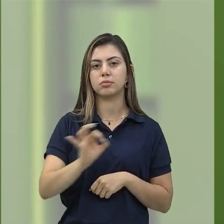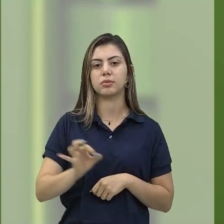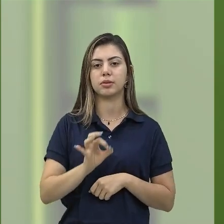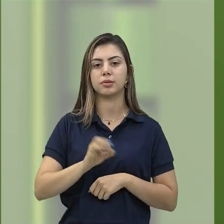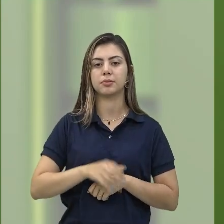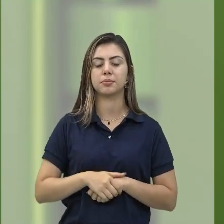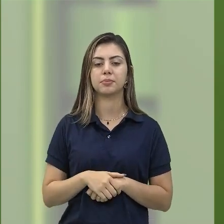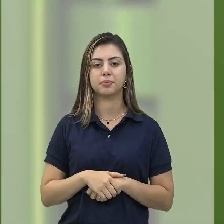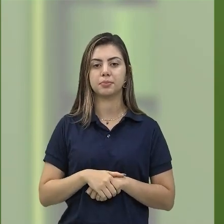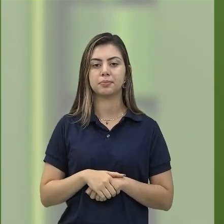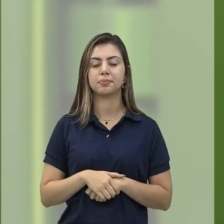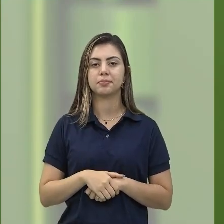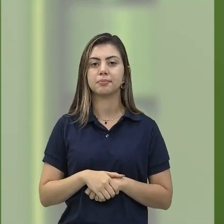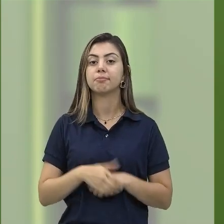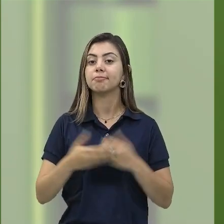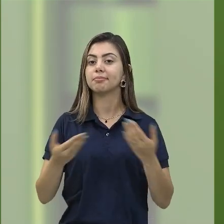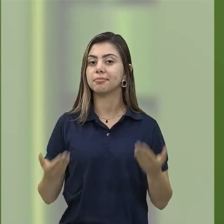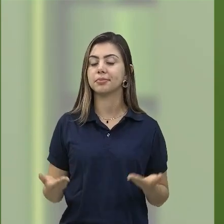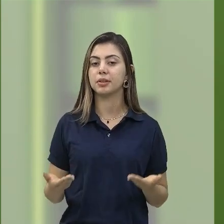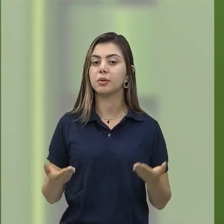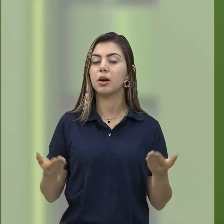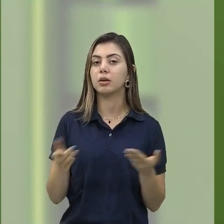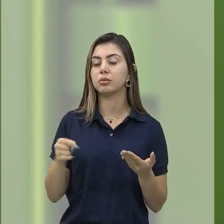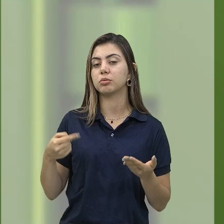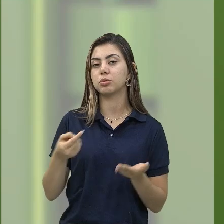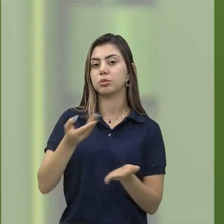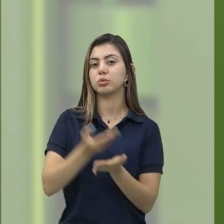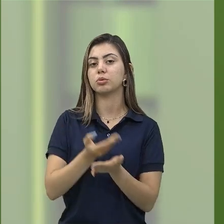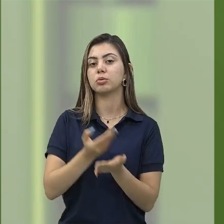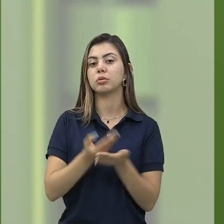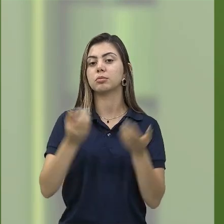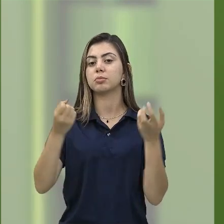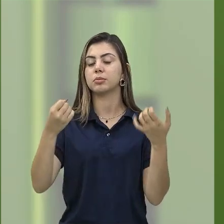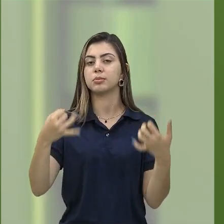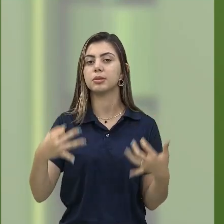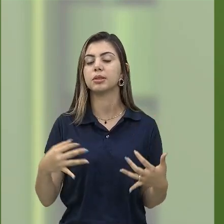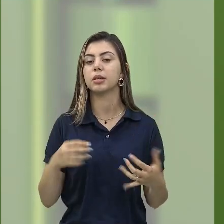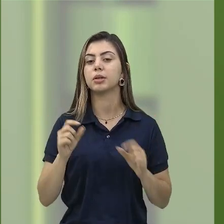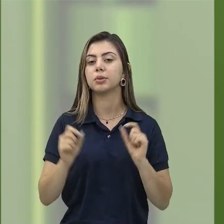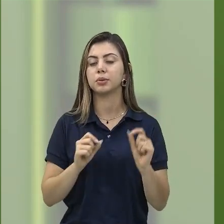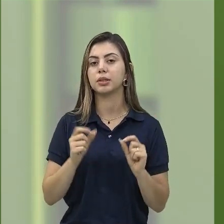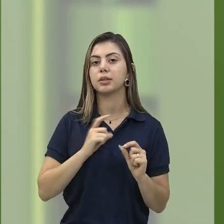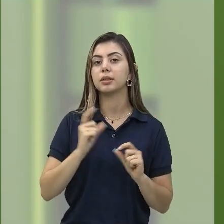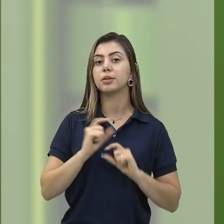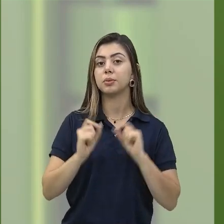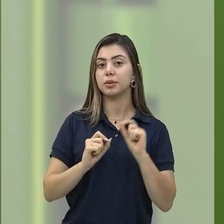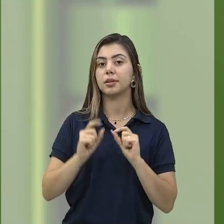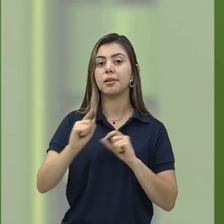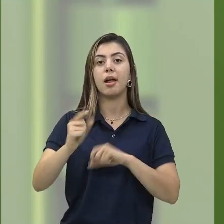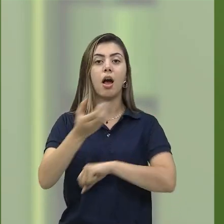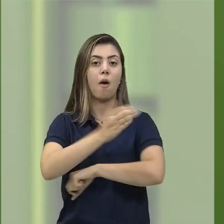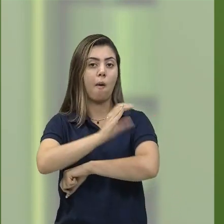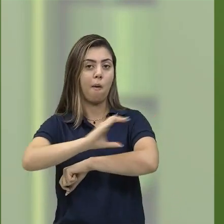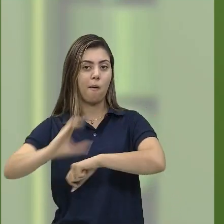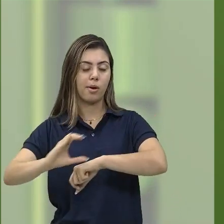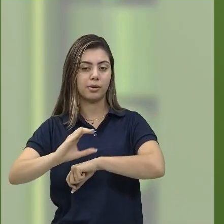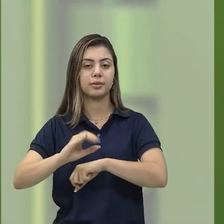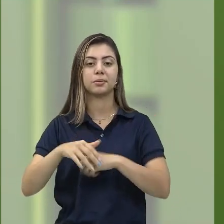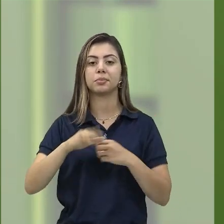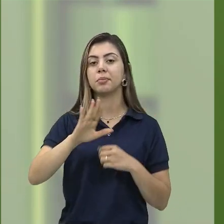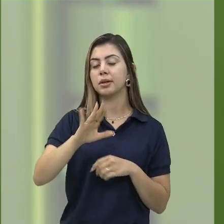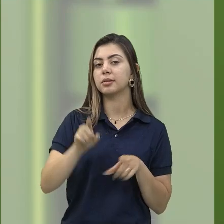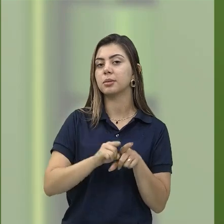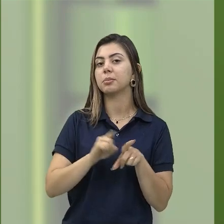pessoal? E agora que a gente falou aí dessa situação da corrente elétrica, a gente vai falar aqui também de